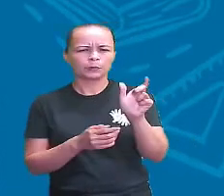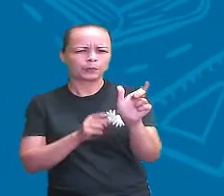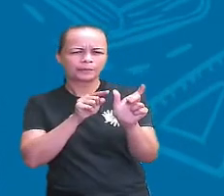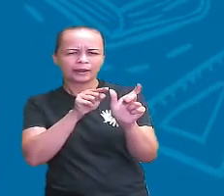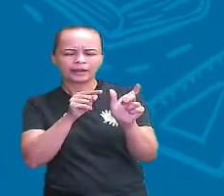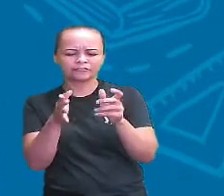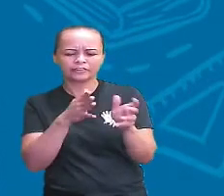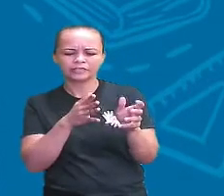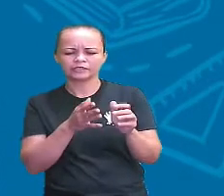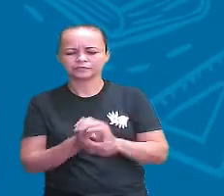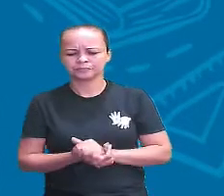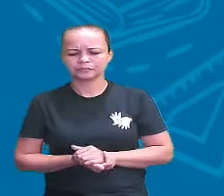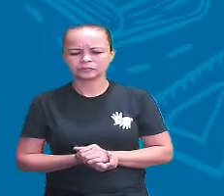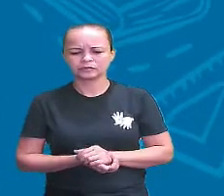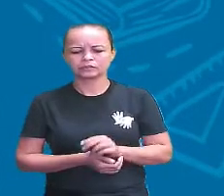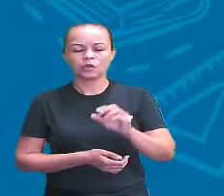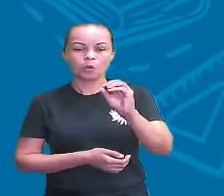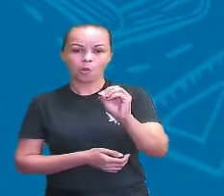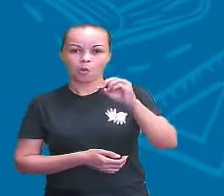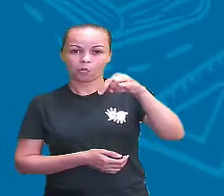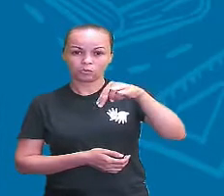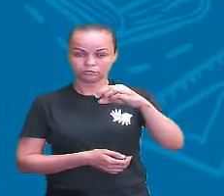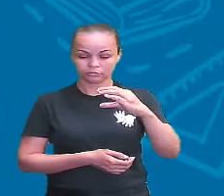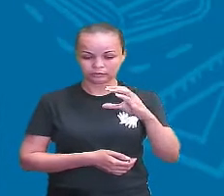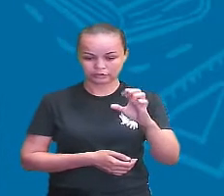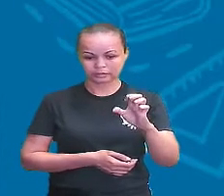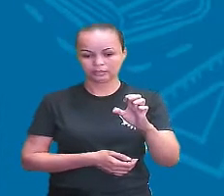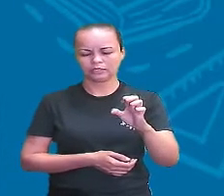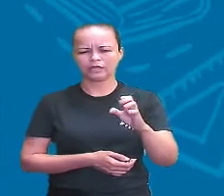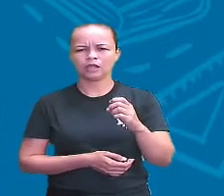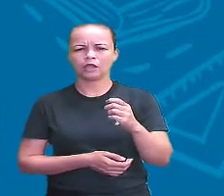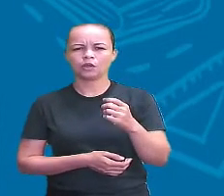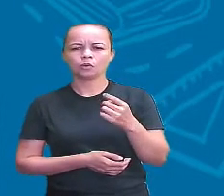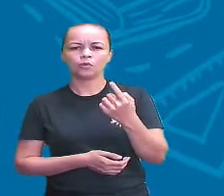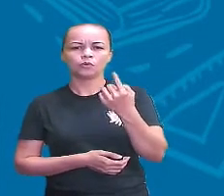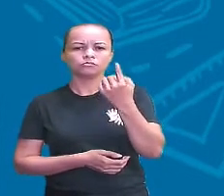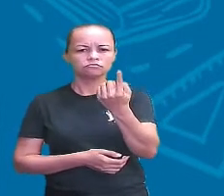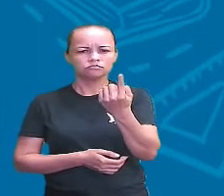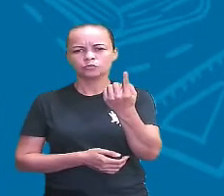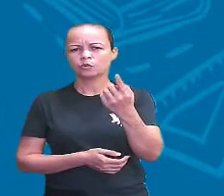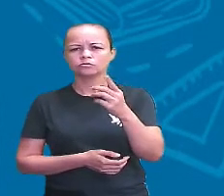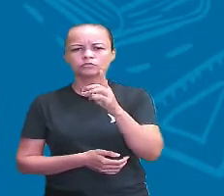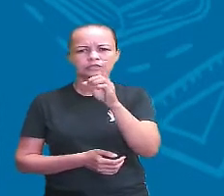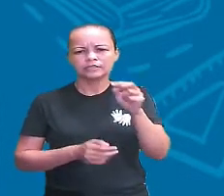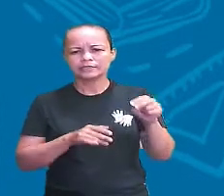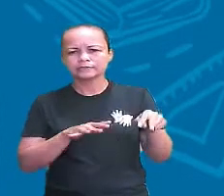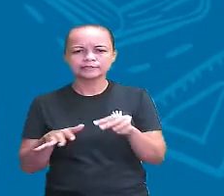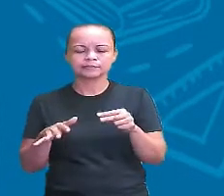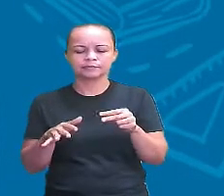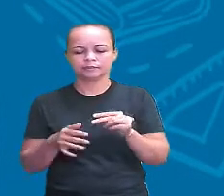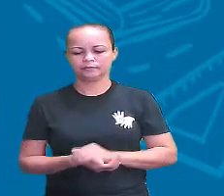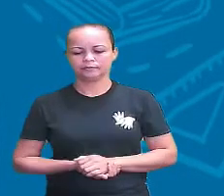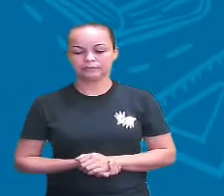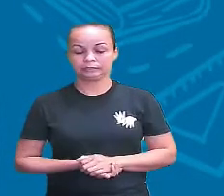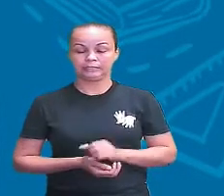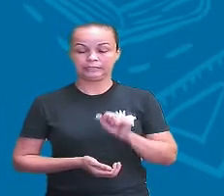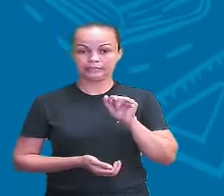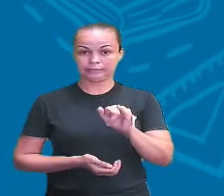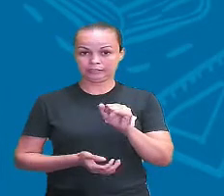Once. Once a week. Uma vez por semana. Se a gente quer falar 2 vezes,